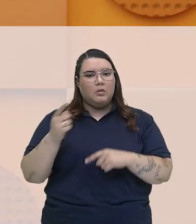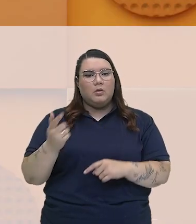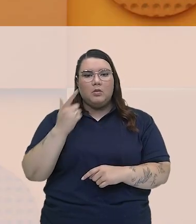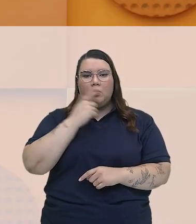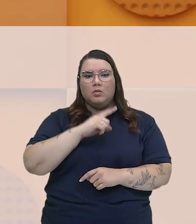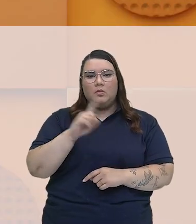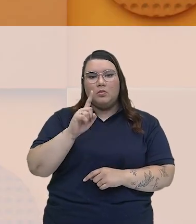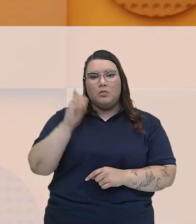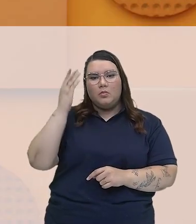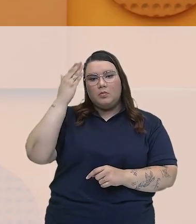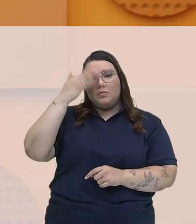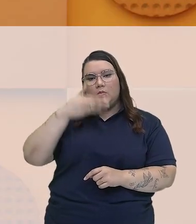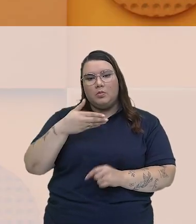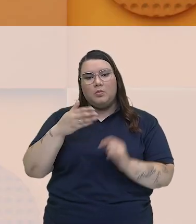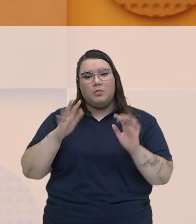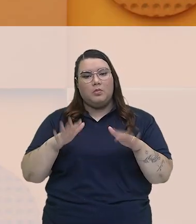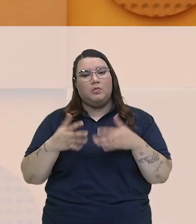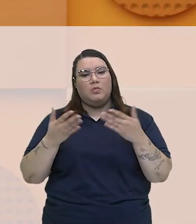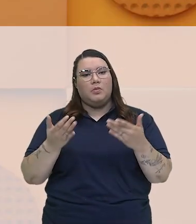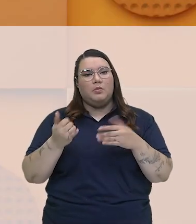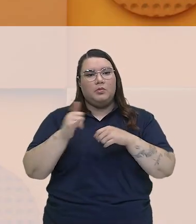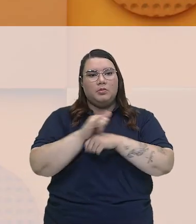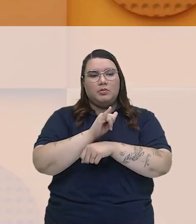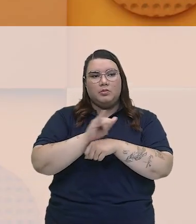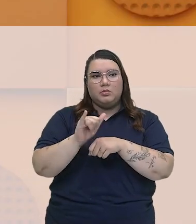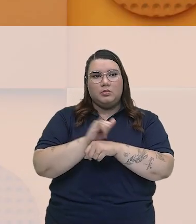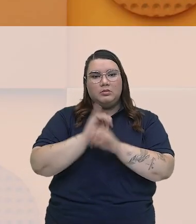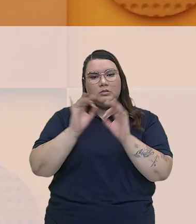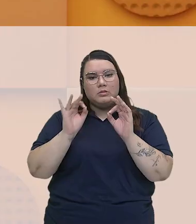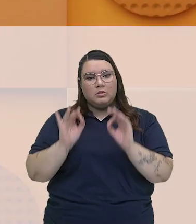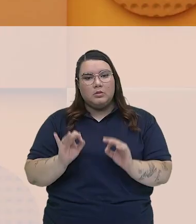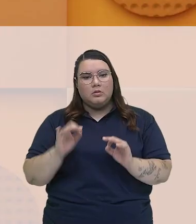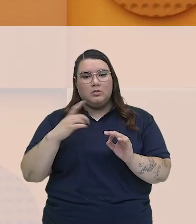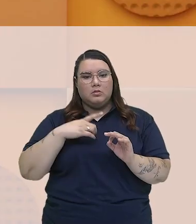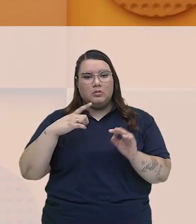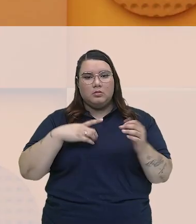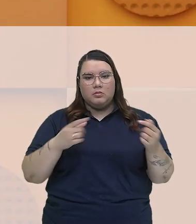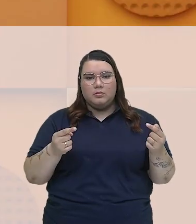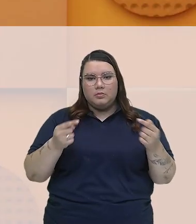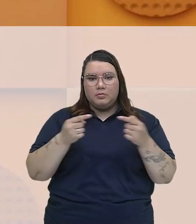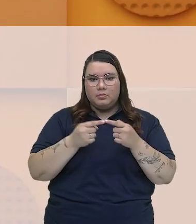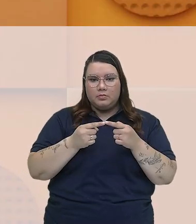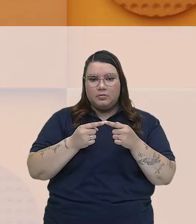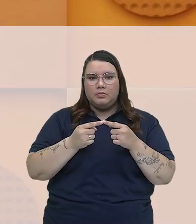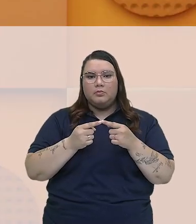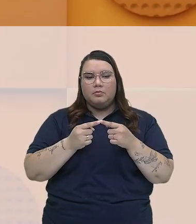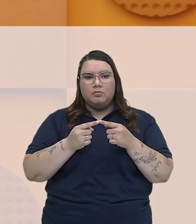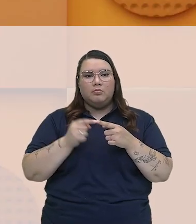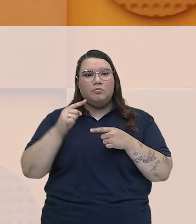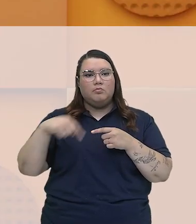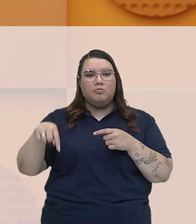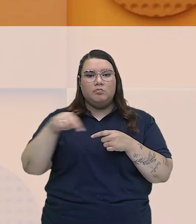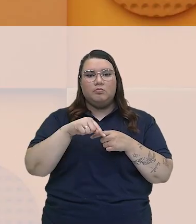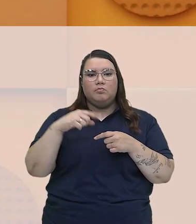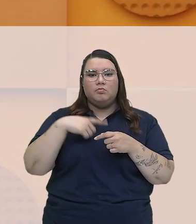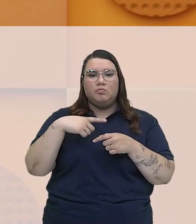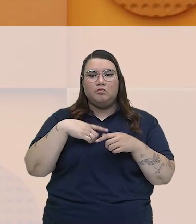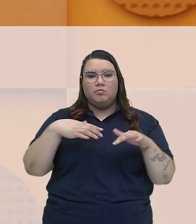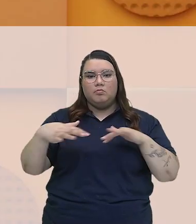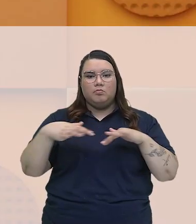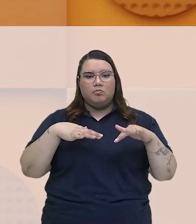conseguia comprovar qual era o mecanismo, né, que fazia, qual era a força que fazia com que os continentes